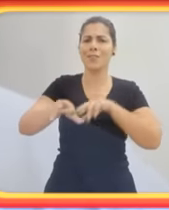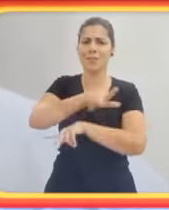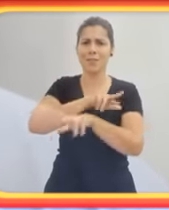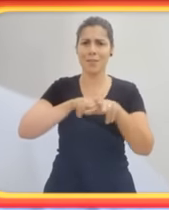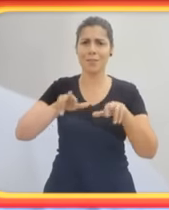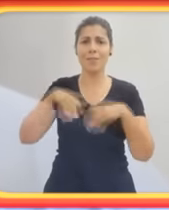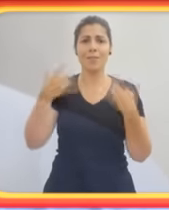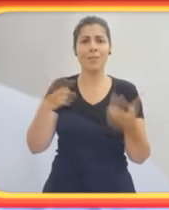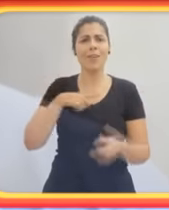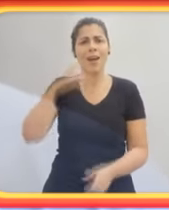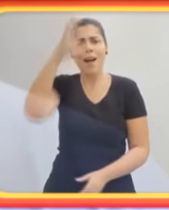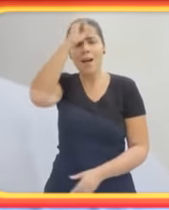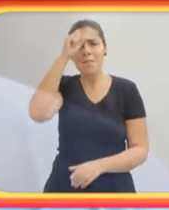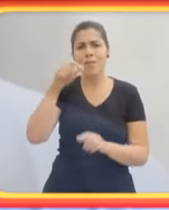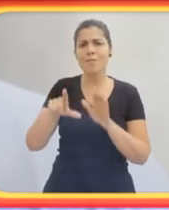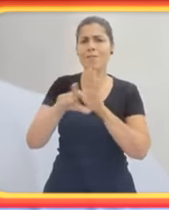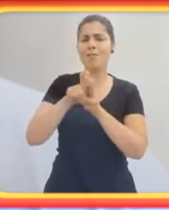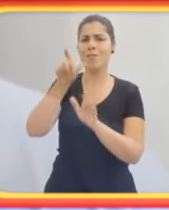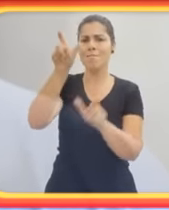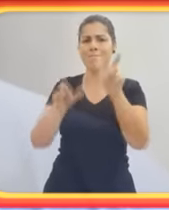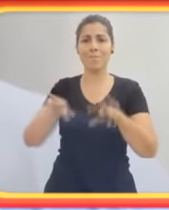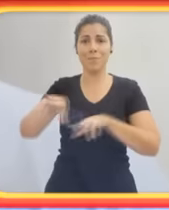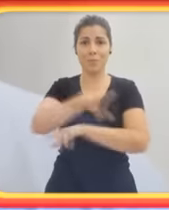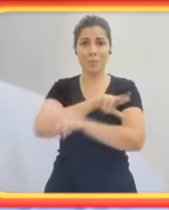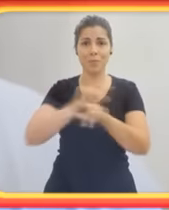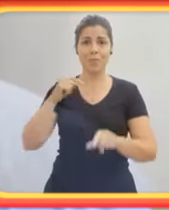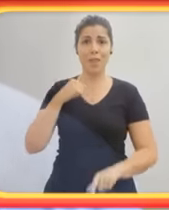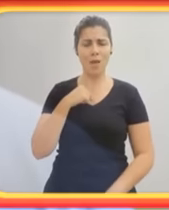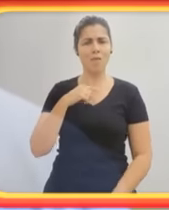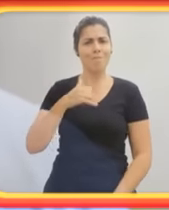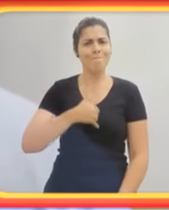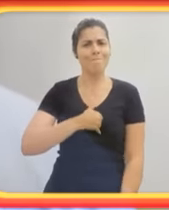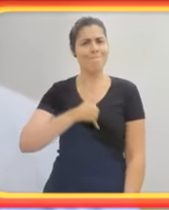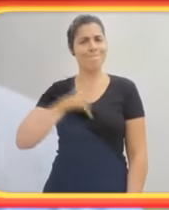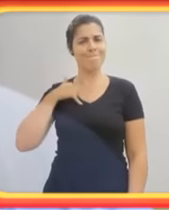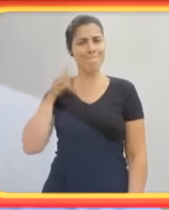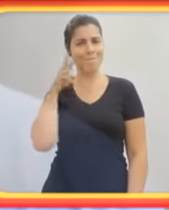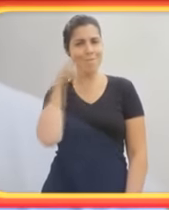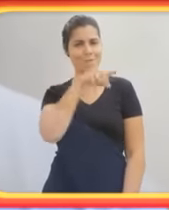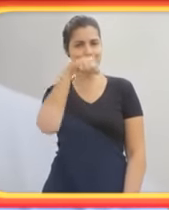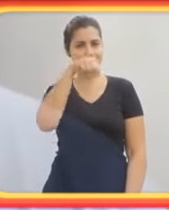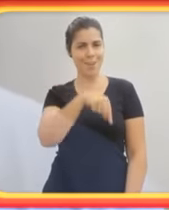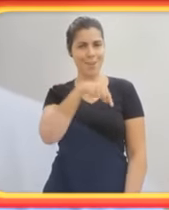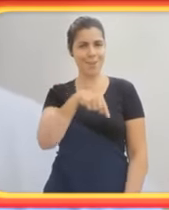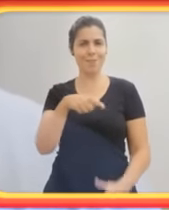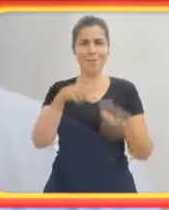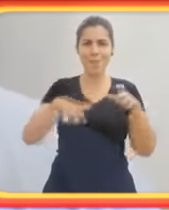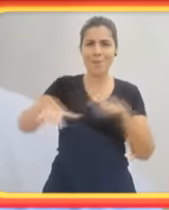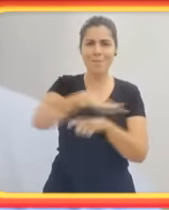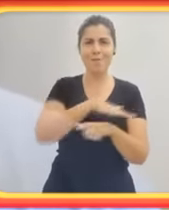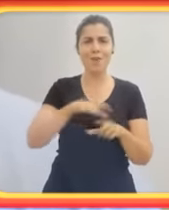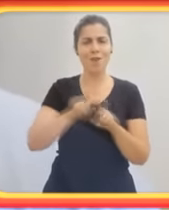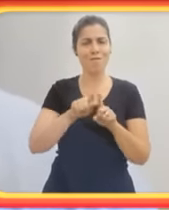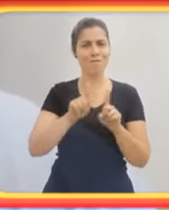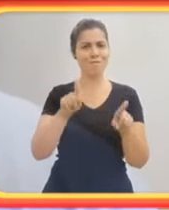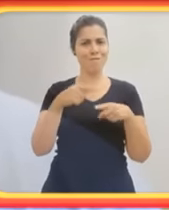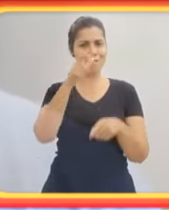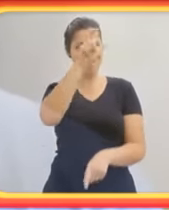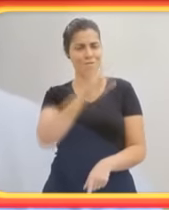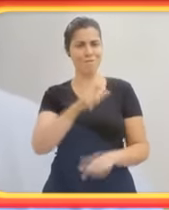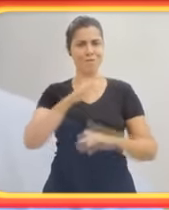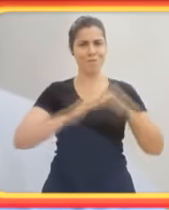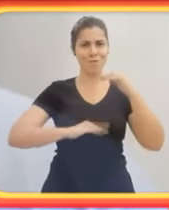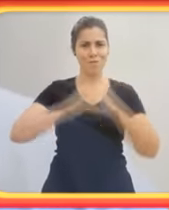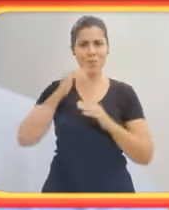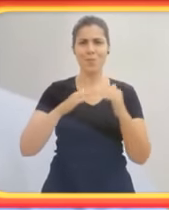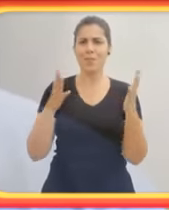preconceitos, né? Então é importante que a gente divulgue que há pessoas diferentes, que a